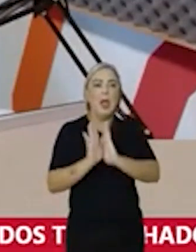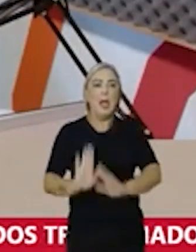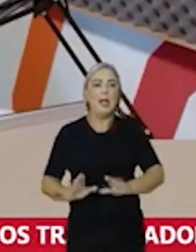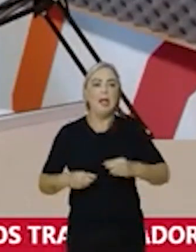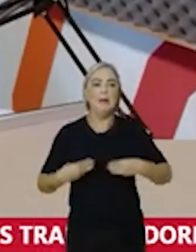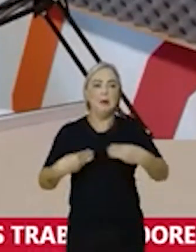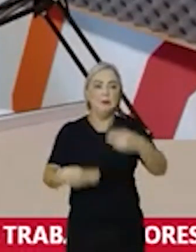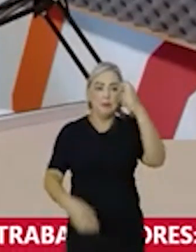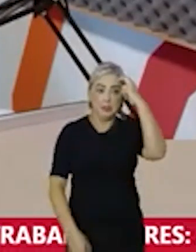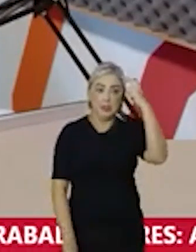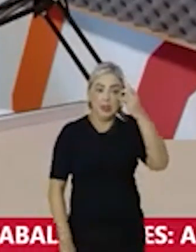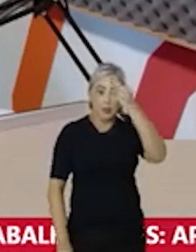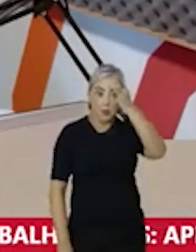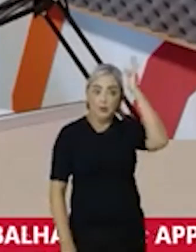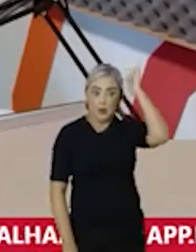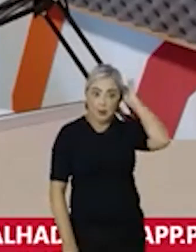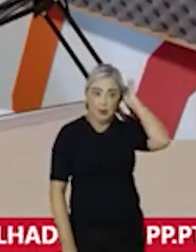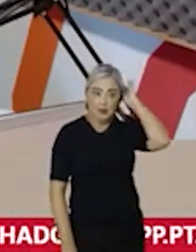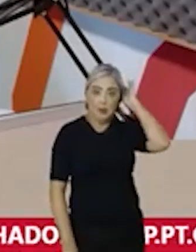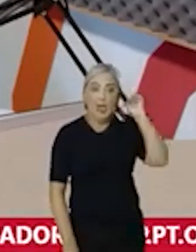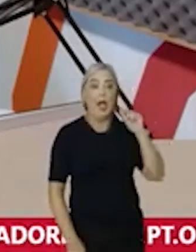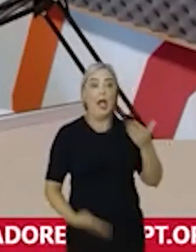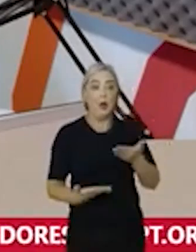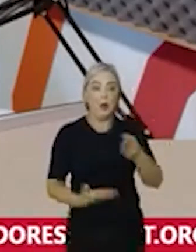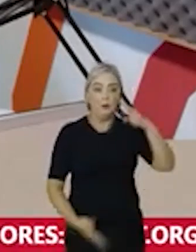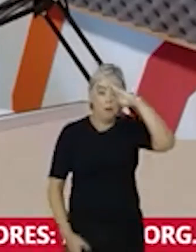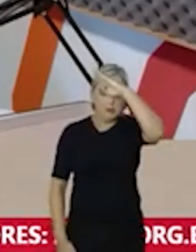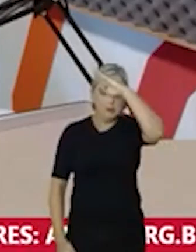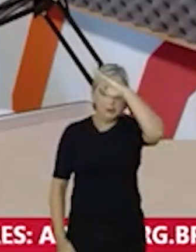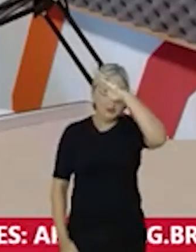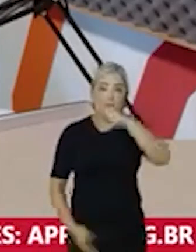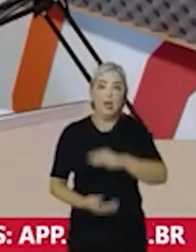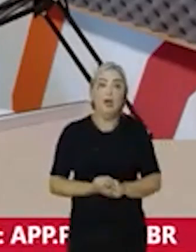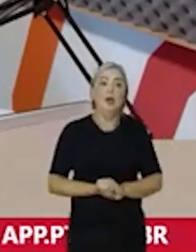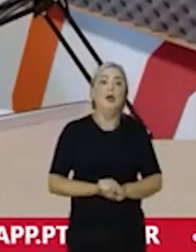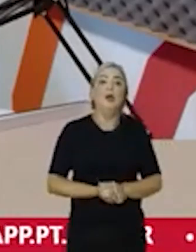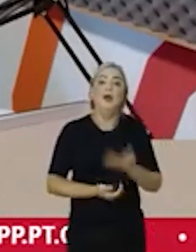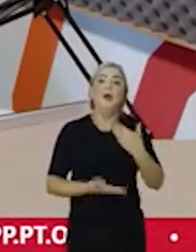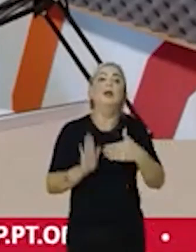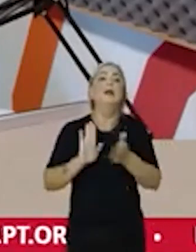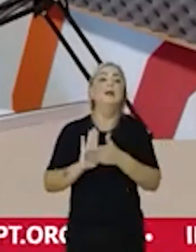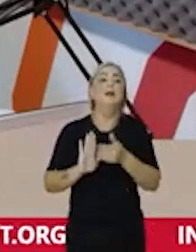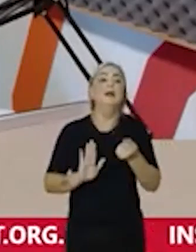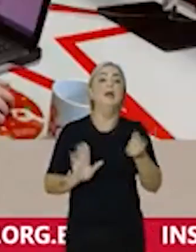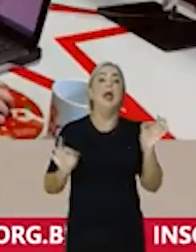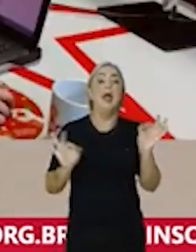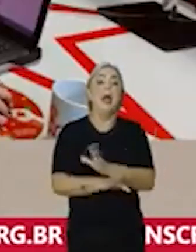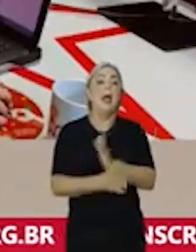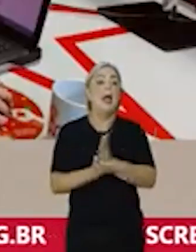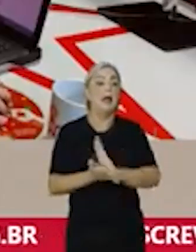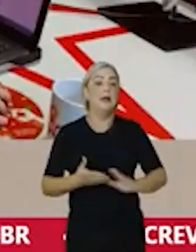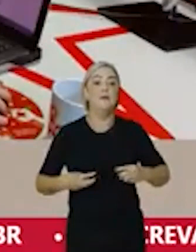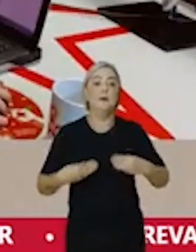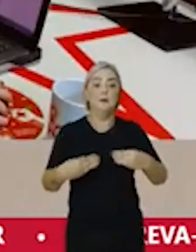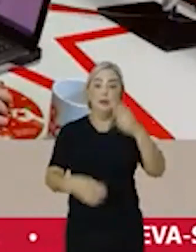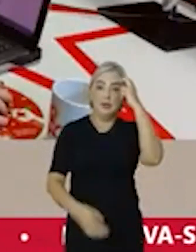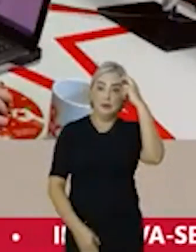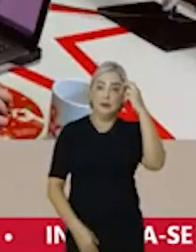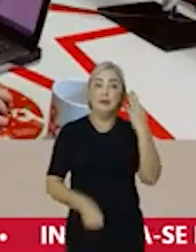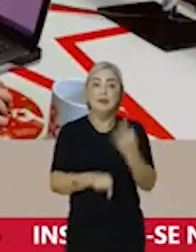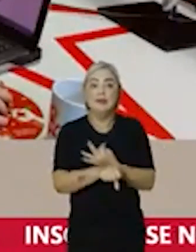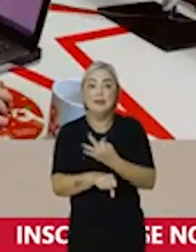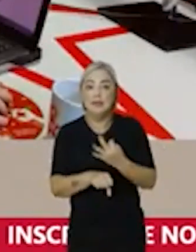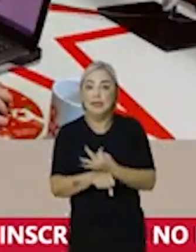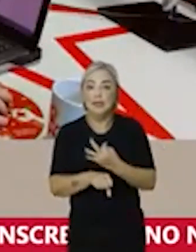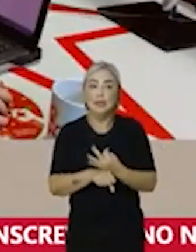governo Temer. Depois o Bolsonaro retomou essa pauta e extinguiu o Ministério.